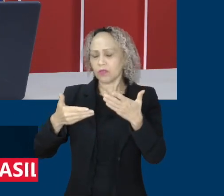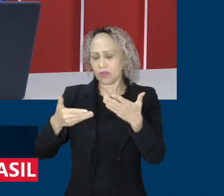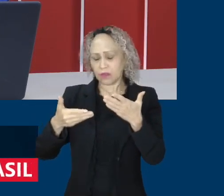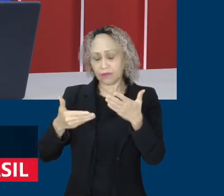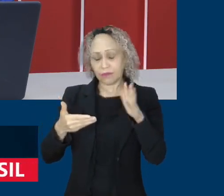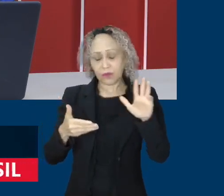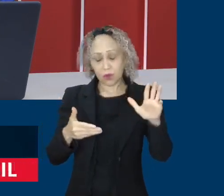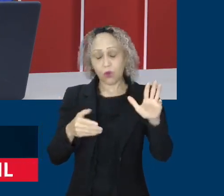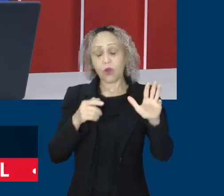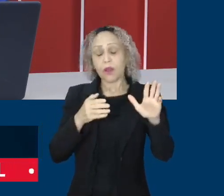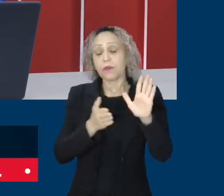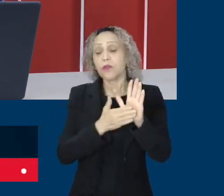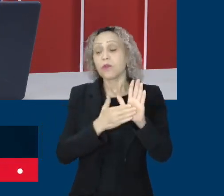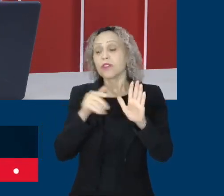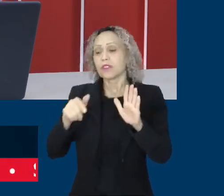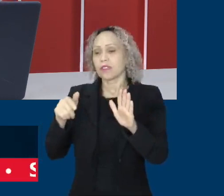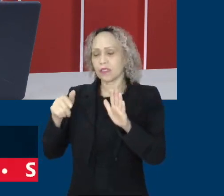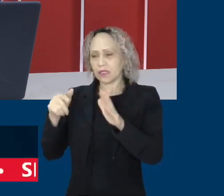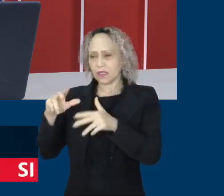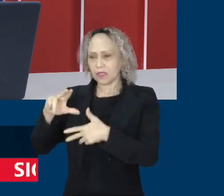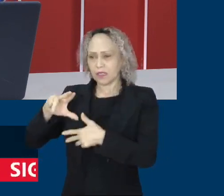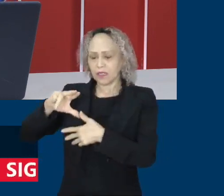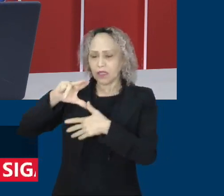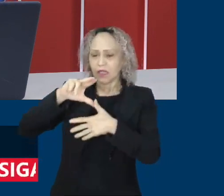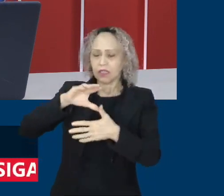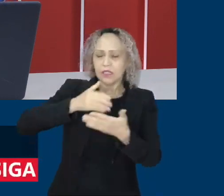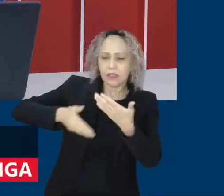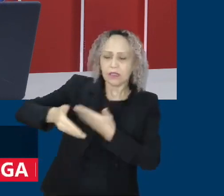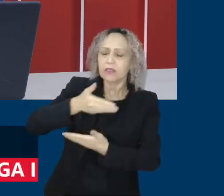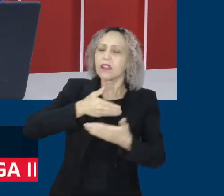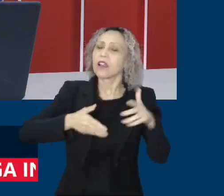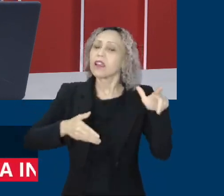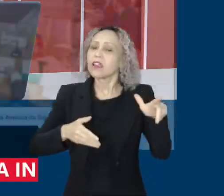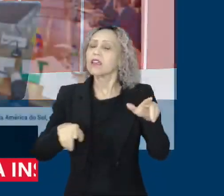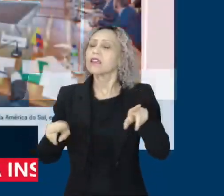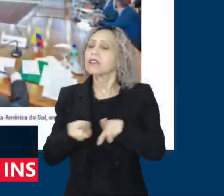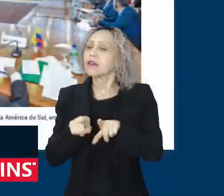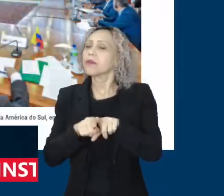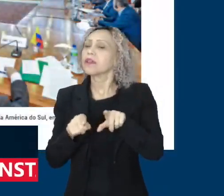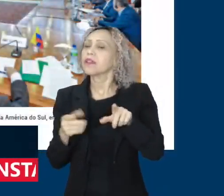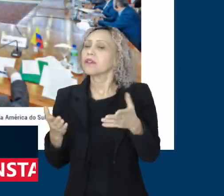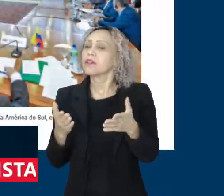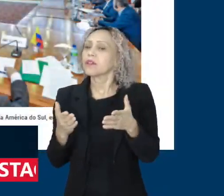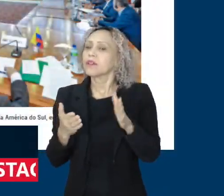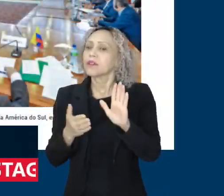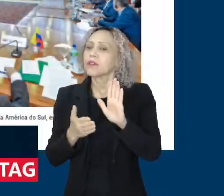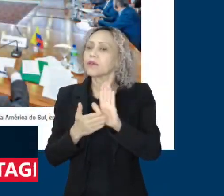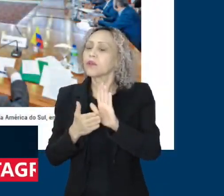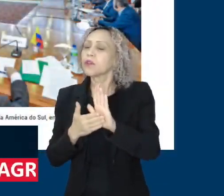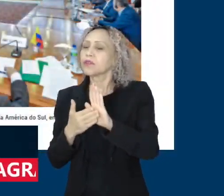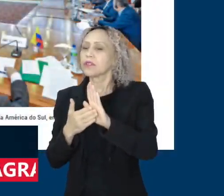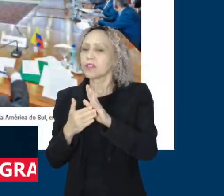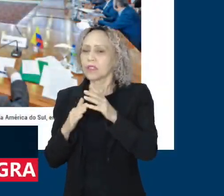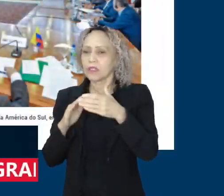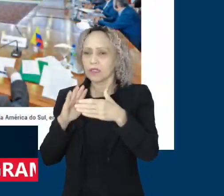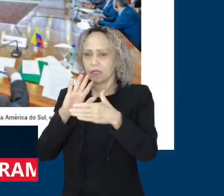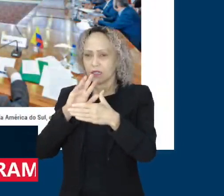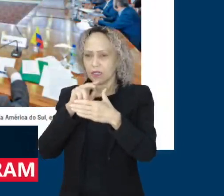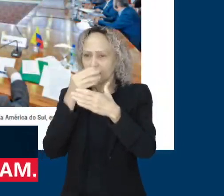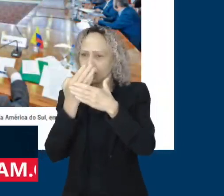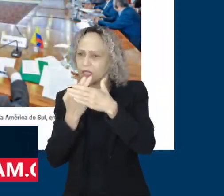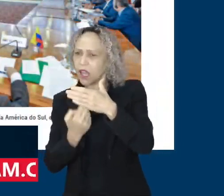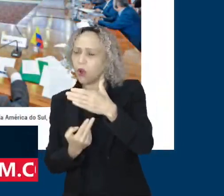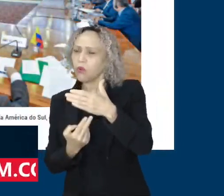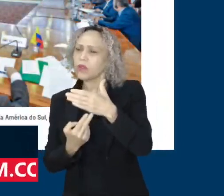também propôs a reorganização da União das Nações Sul-Americanas, que é a Unasul, que foi criada em 2008, né, durante o